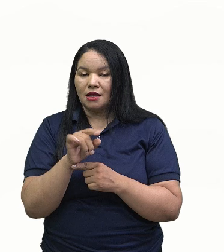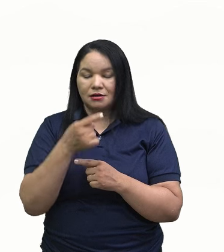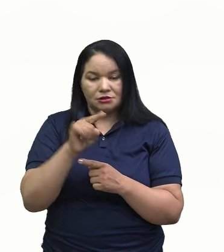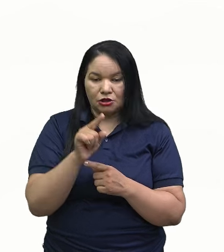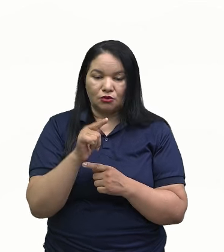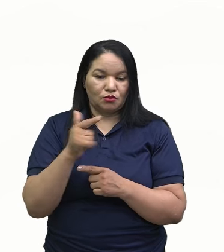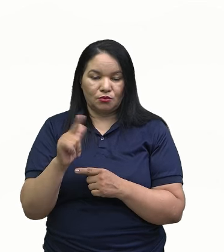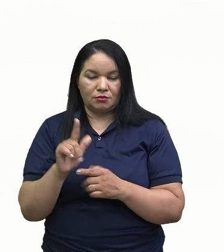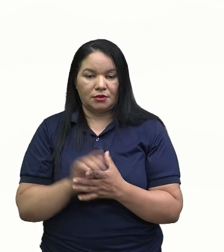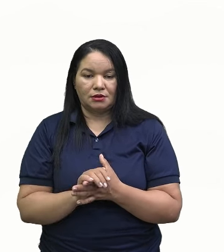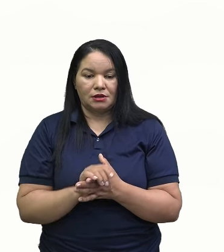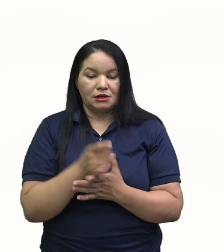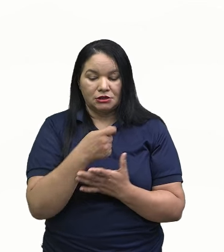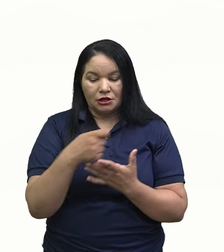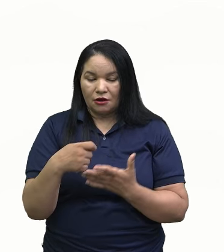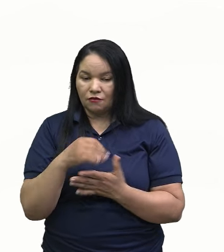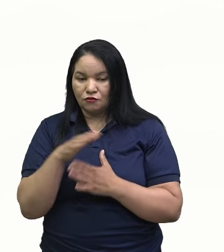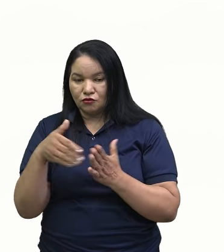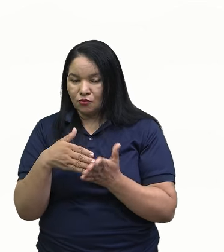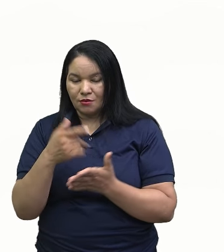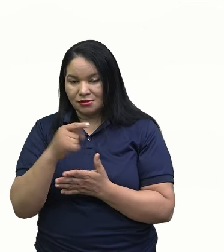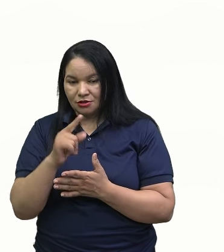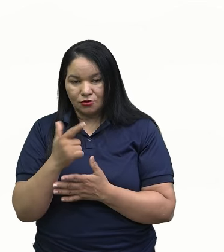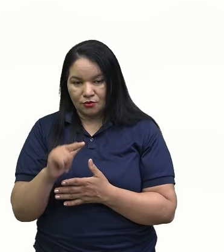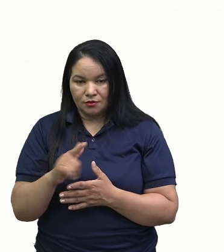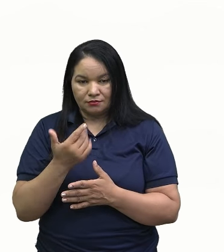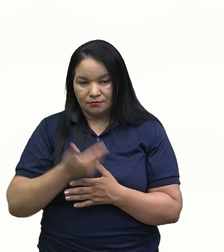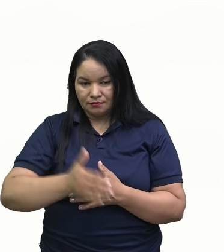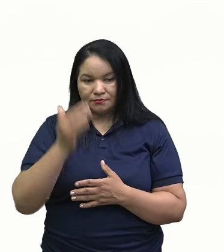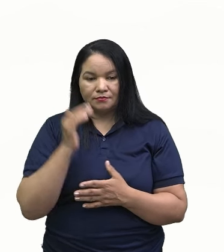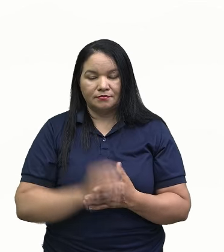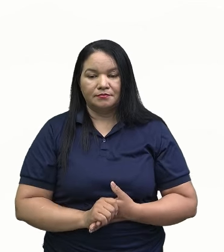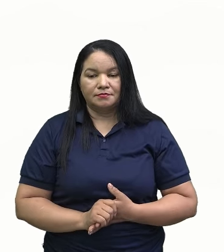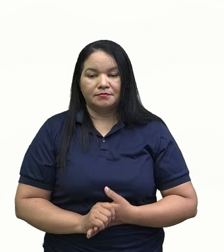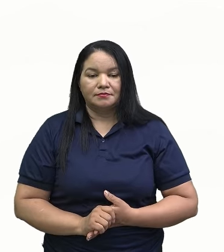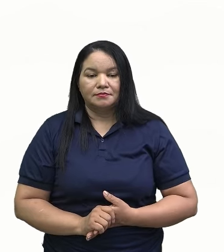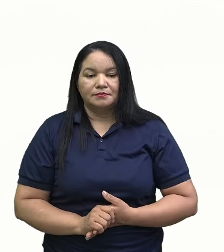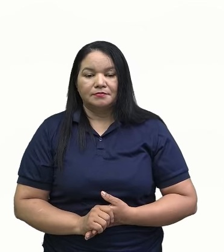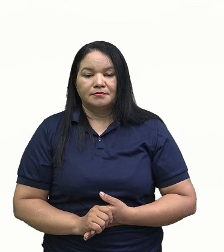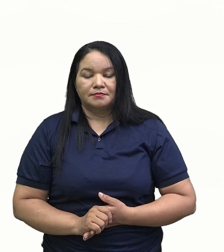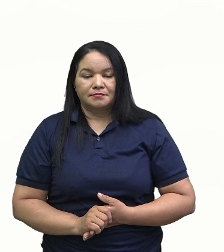escrevo tudo sem acento gráfico, tá bom? Vamos continuar.